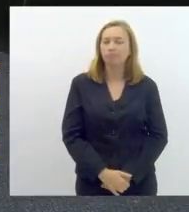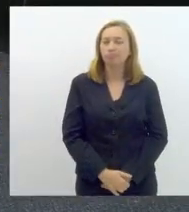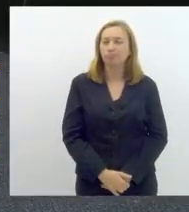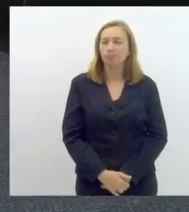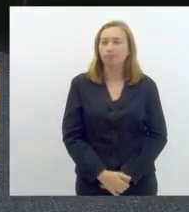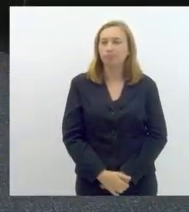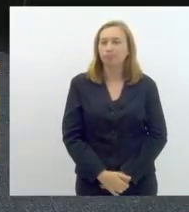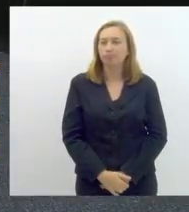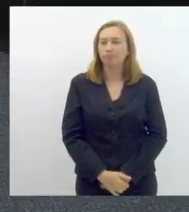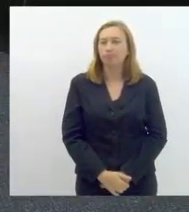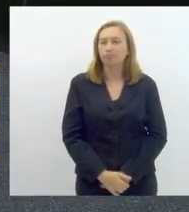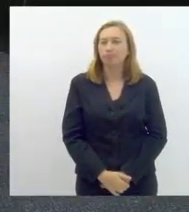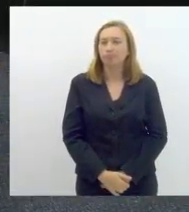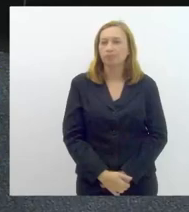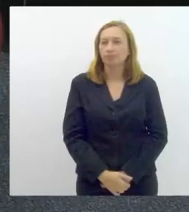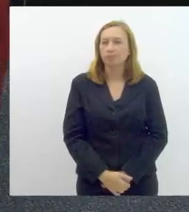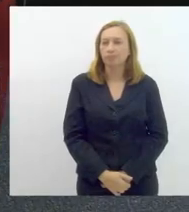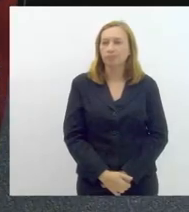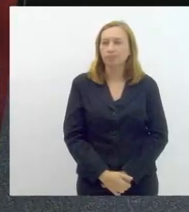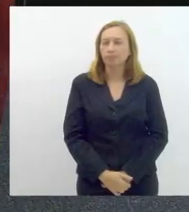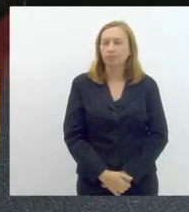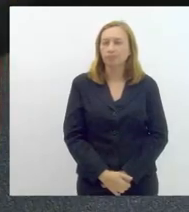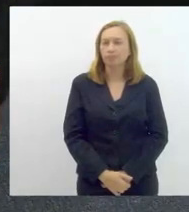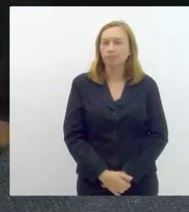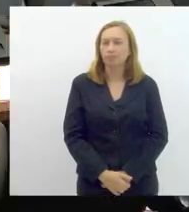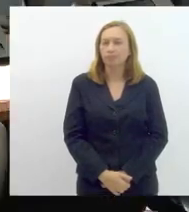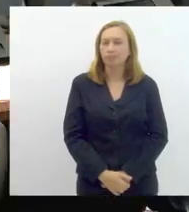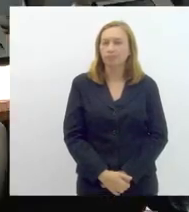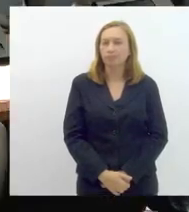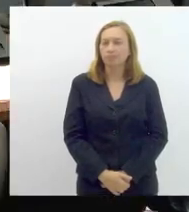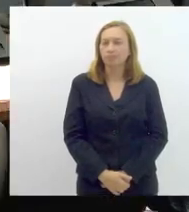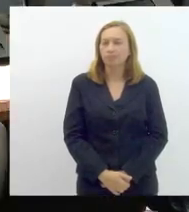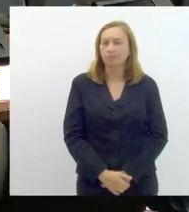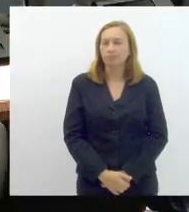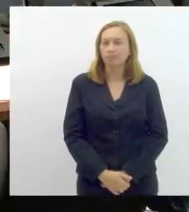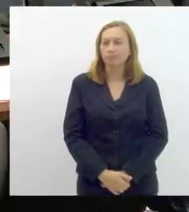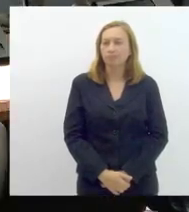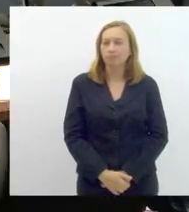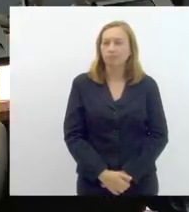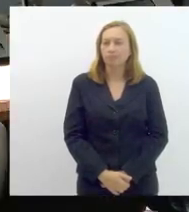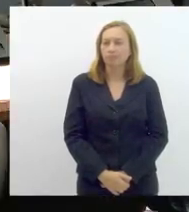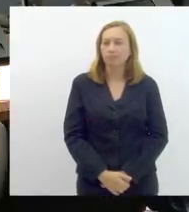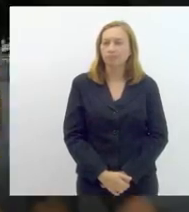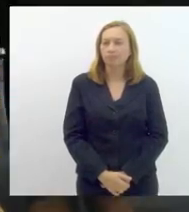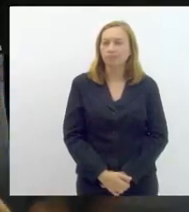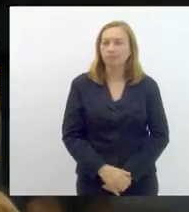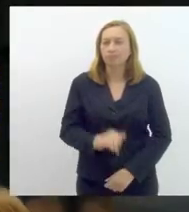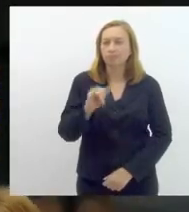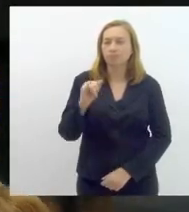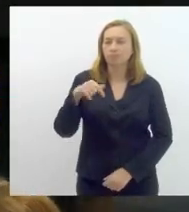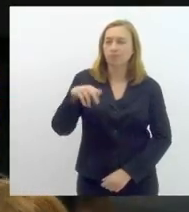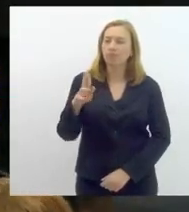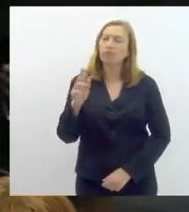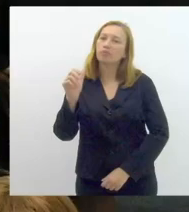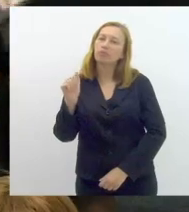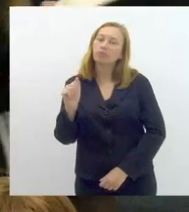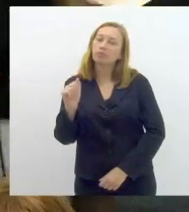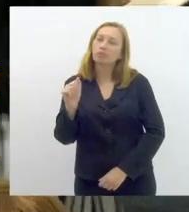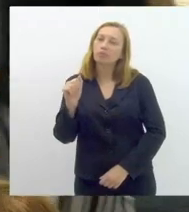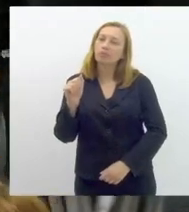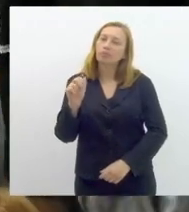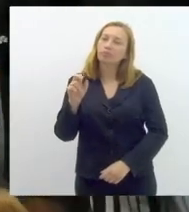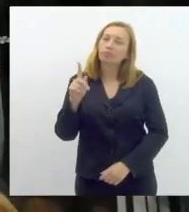Aplausos. Iguaba Grande, Gabriel